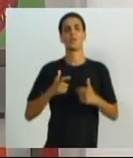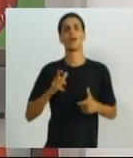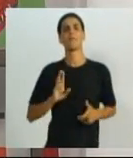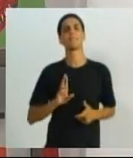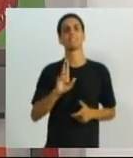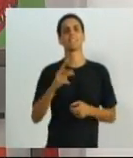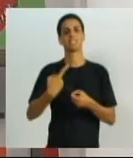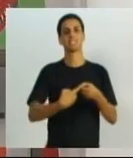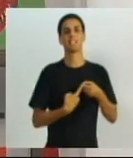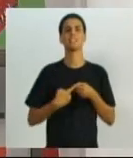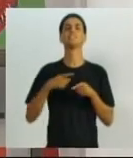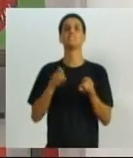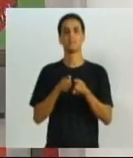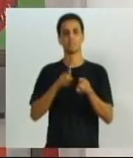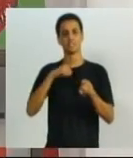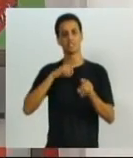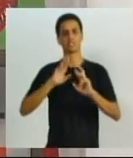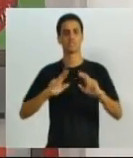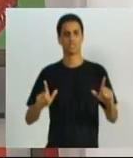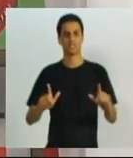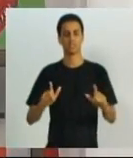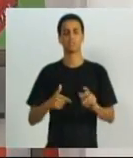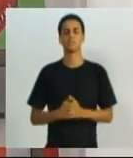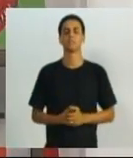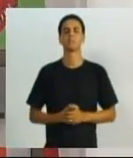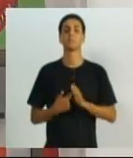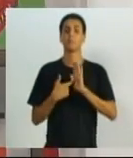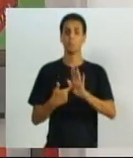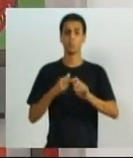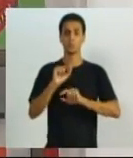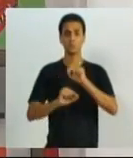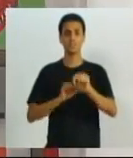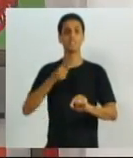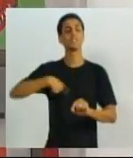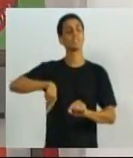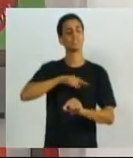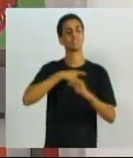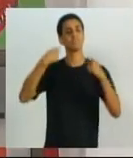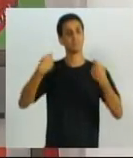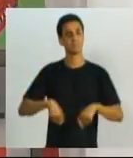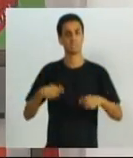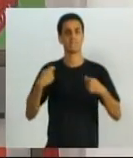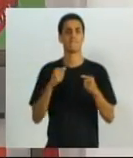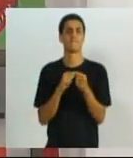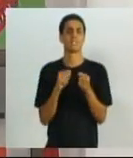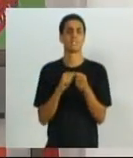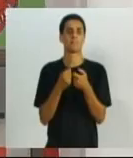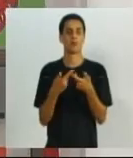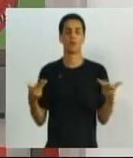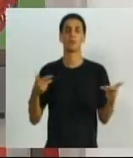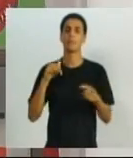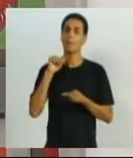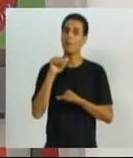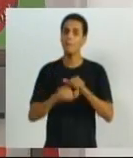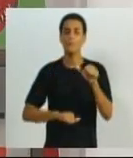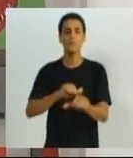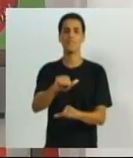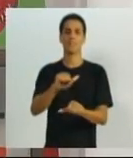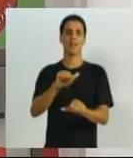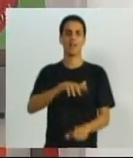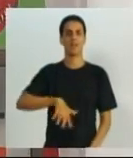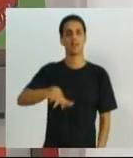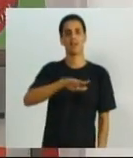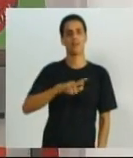Digo isso para dizer que nós temos que fazer alguma coisa para mudar o nosso quadro